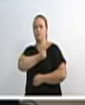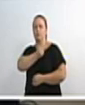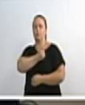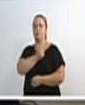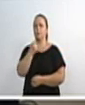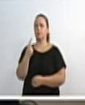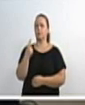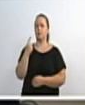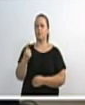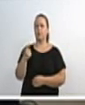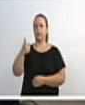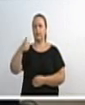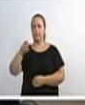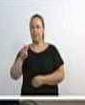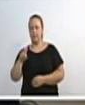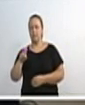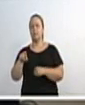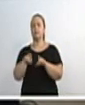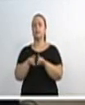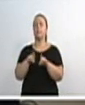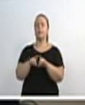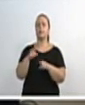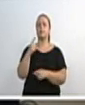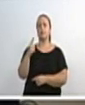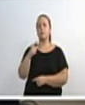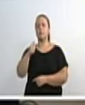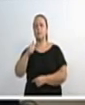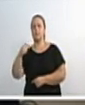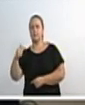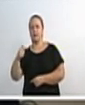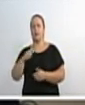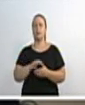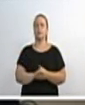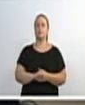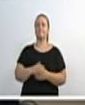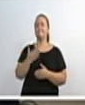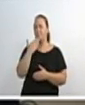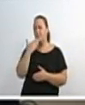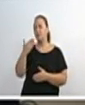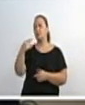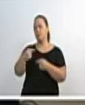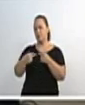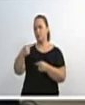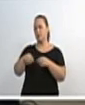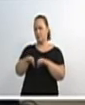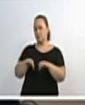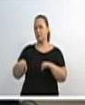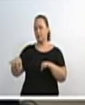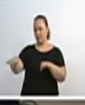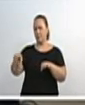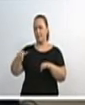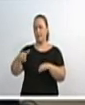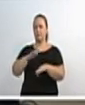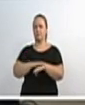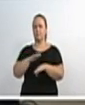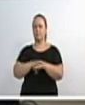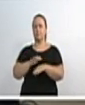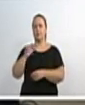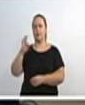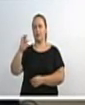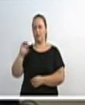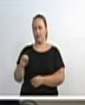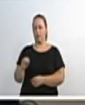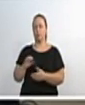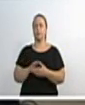115 e também 117, que foram solicitados para discussão em separado, que são de autoria do vereador Ito.